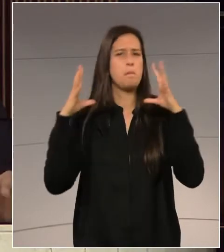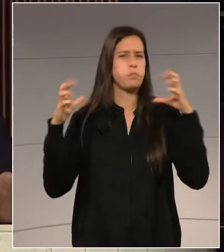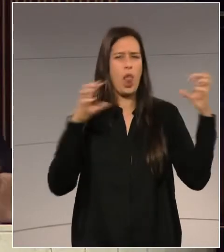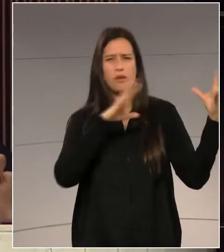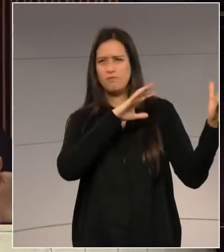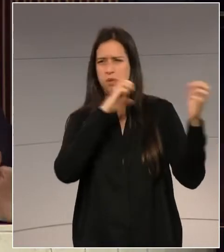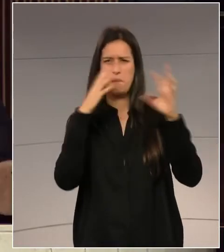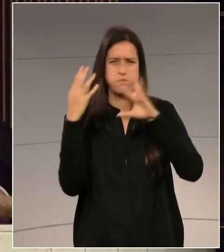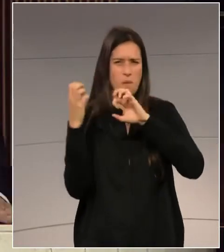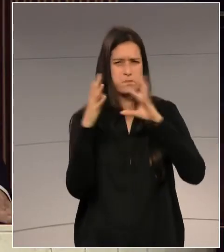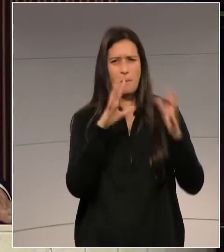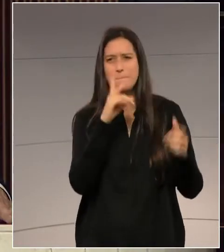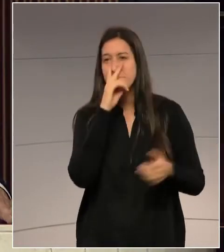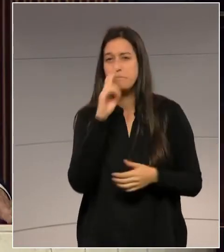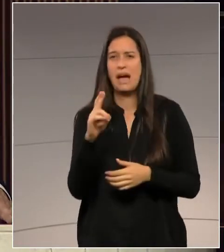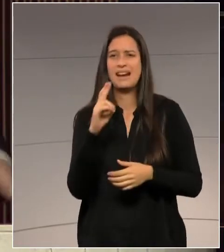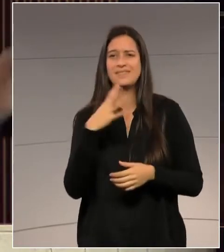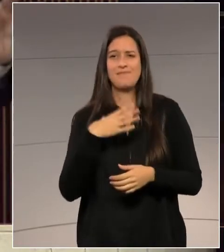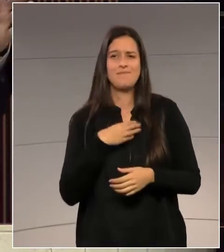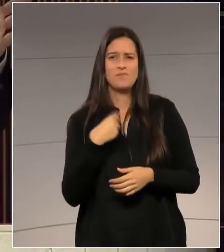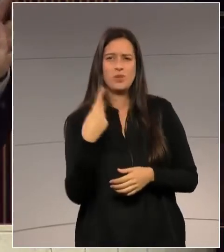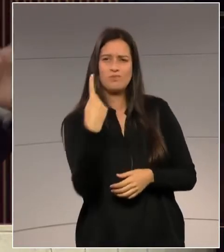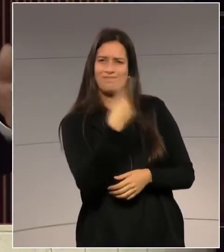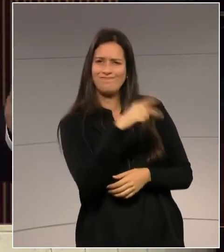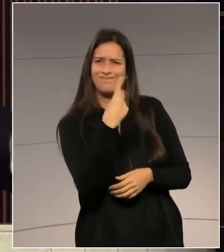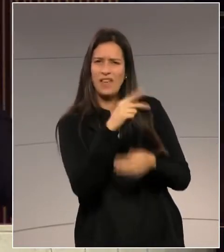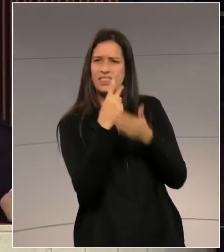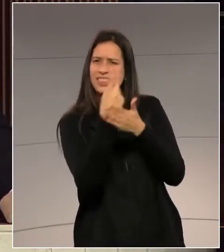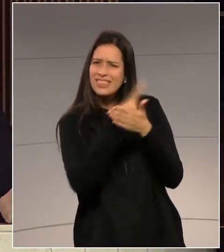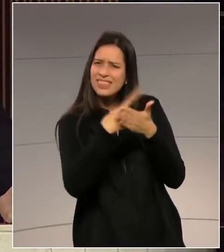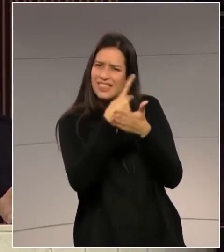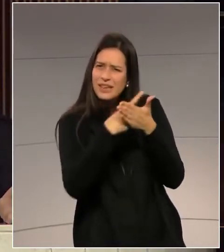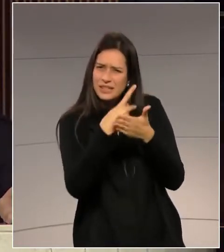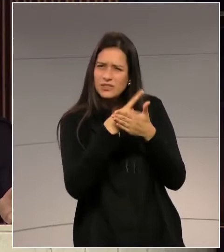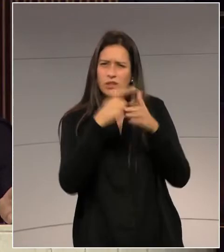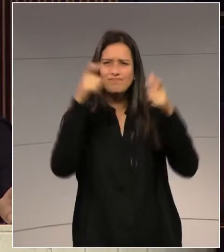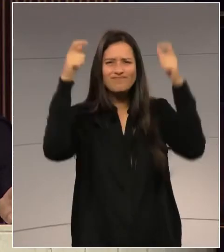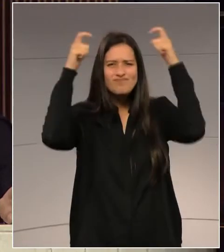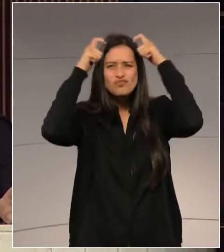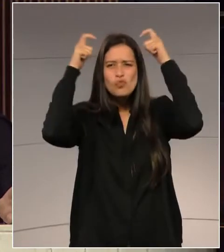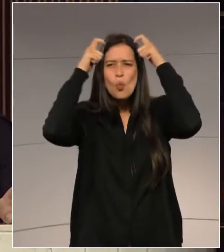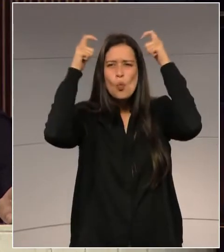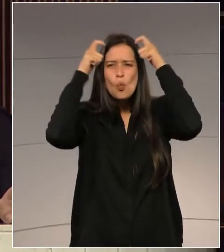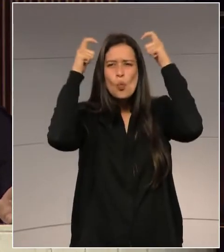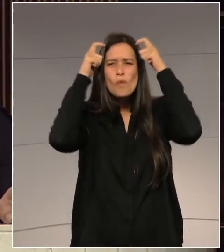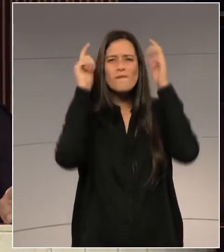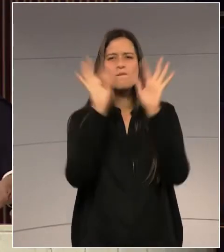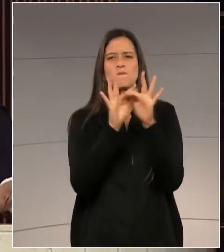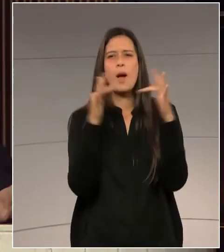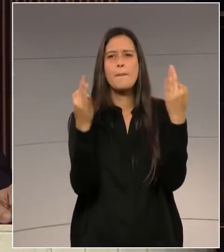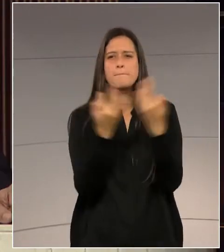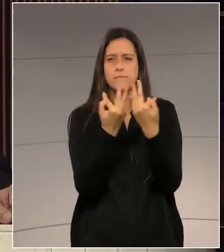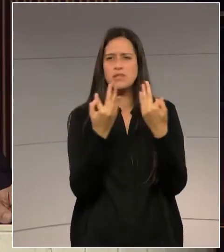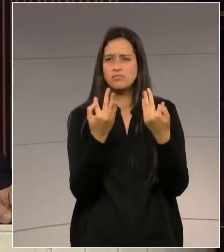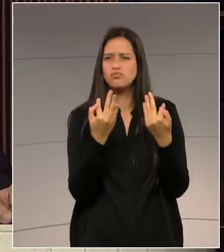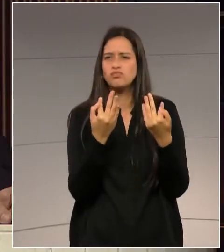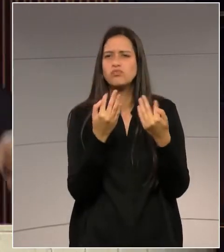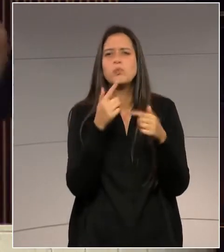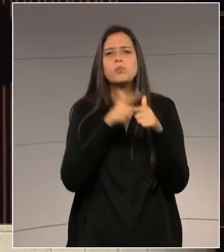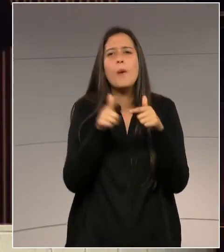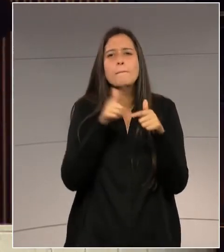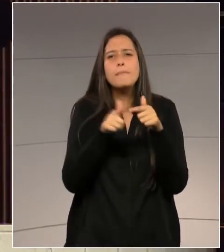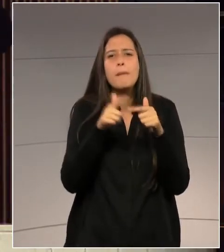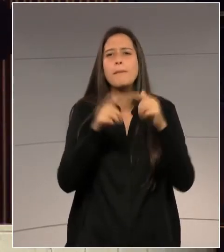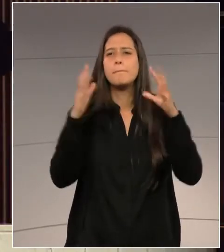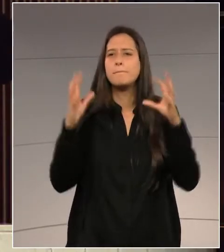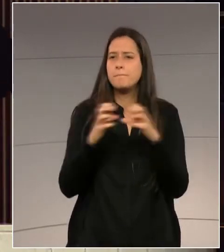que só faziam travessuras é isso que está acontecendo o país vive uma instabilidade política ridícula e